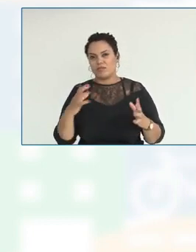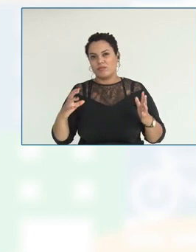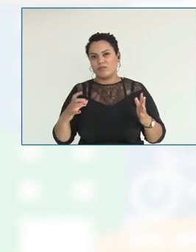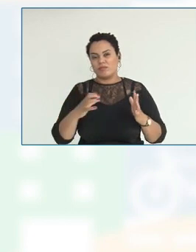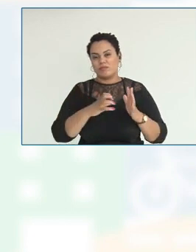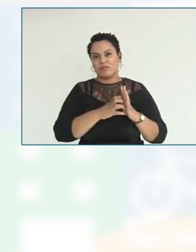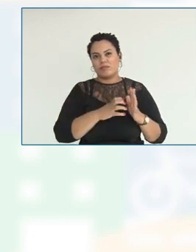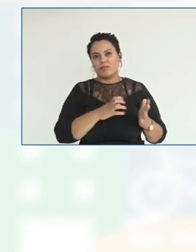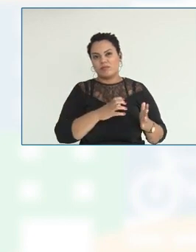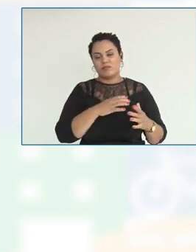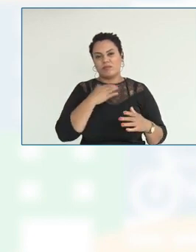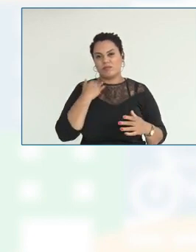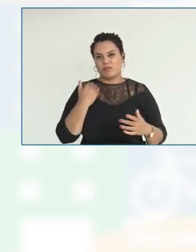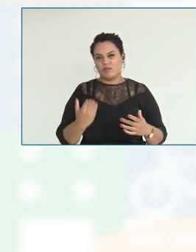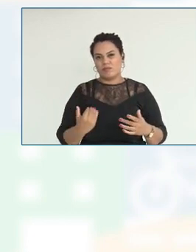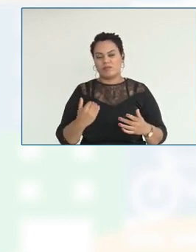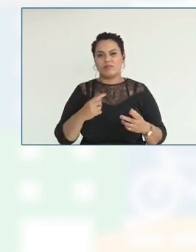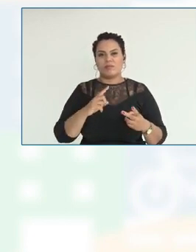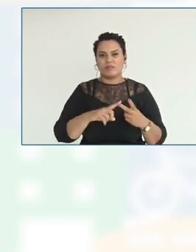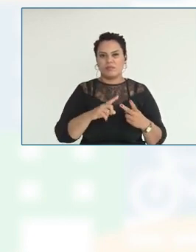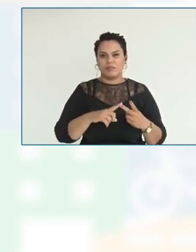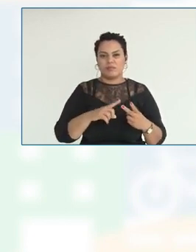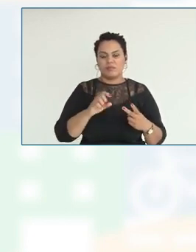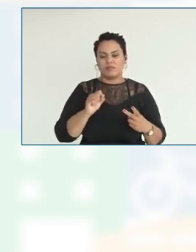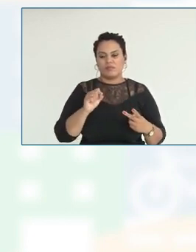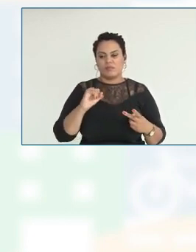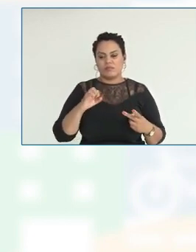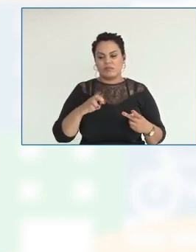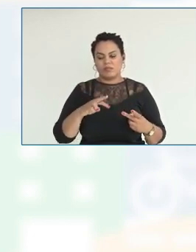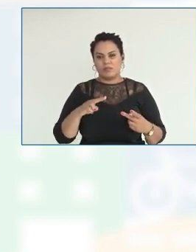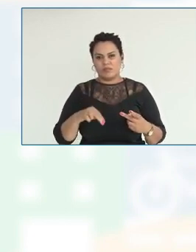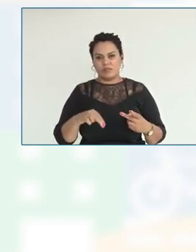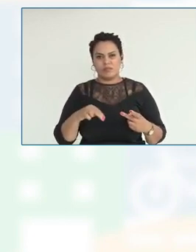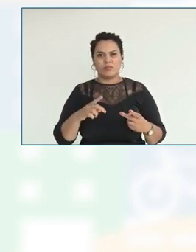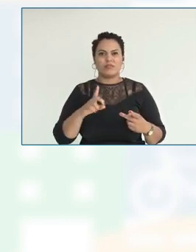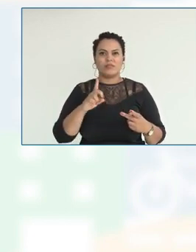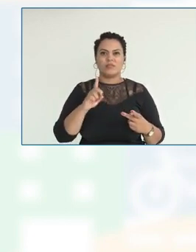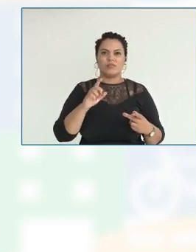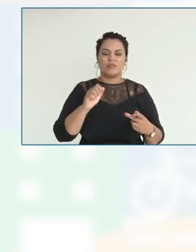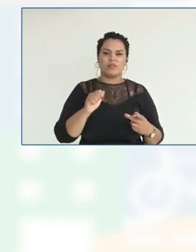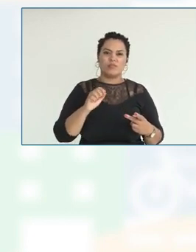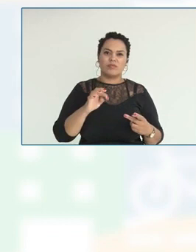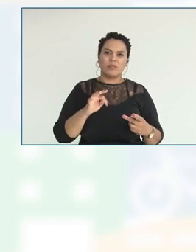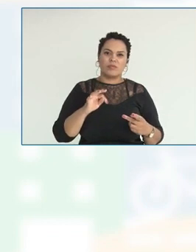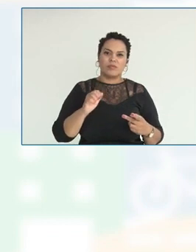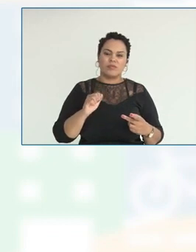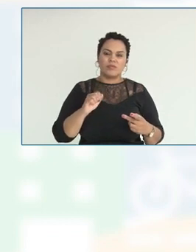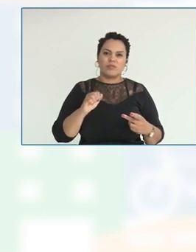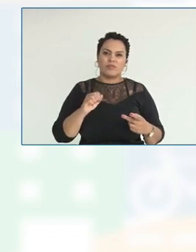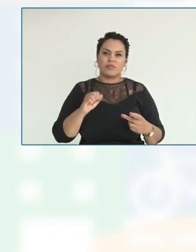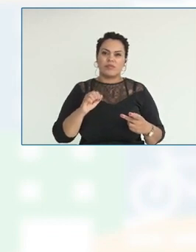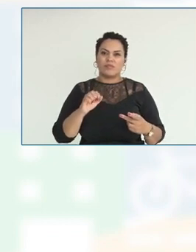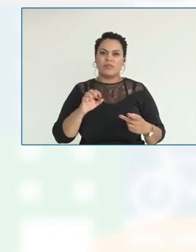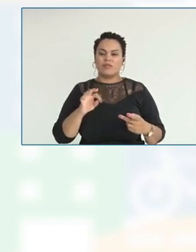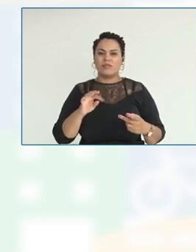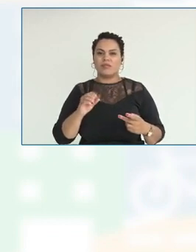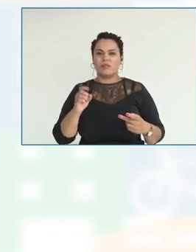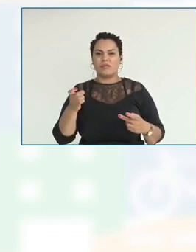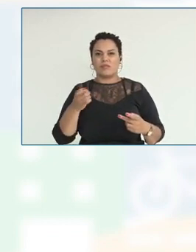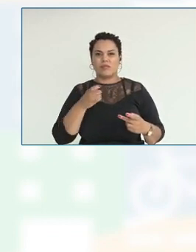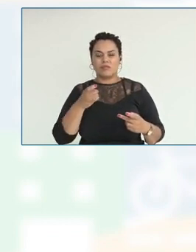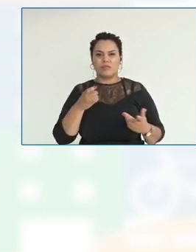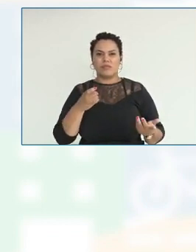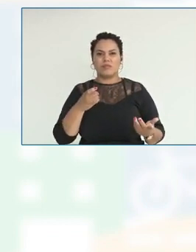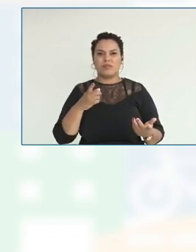Informação de Mortalidade, o Banco do SINAM e o Datatox. O Datatox é o sistema de atendimento dos